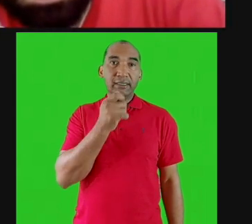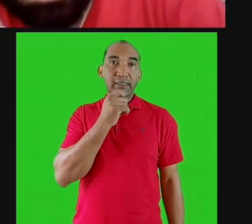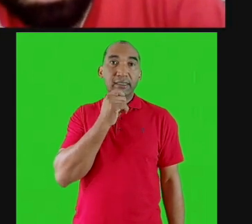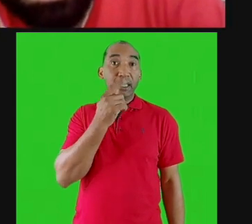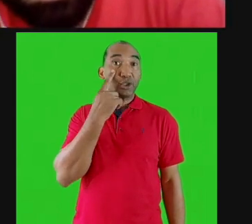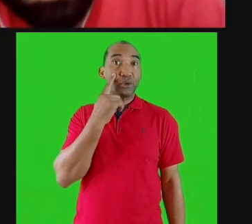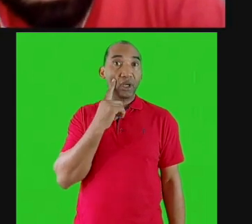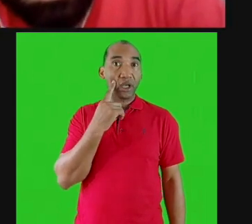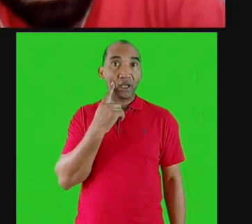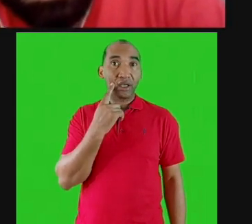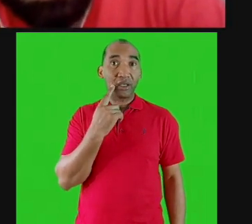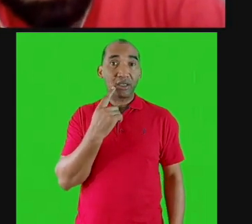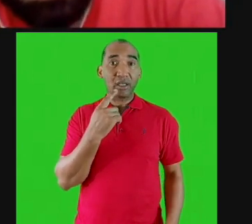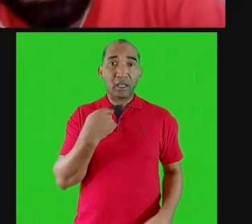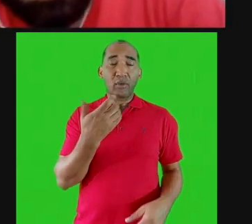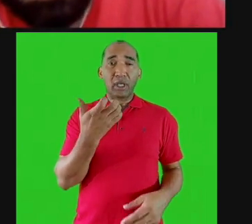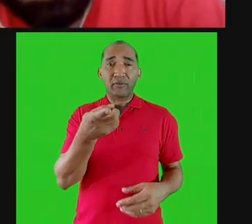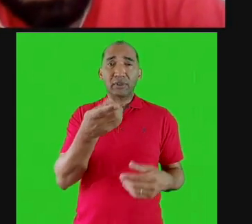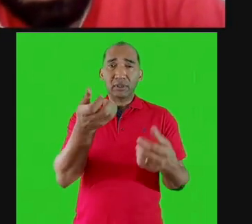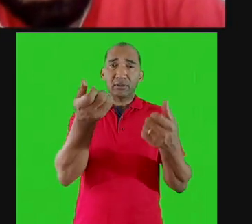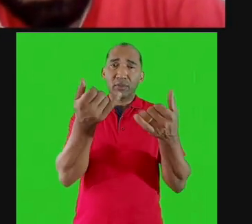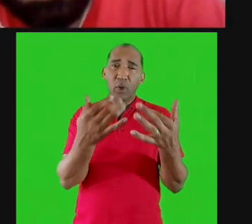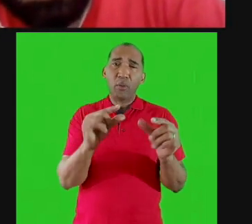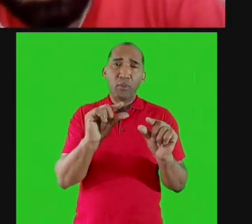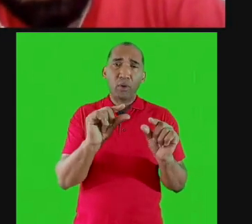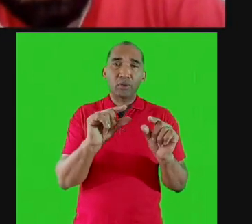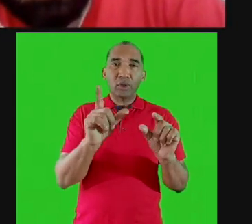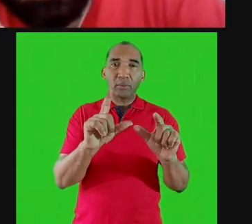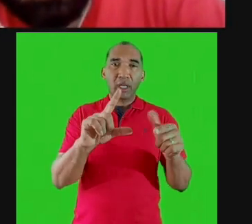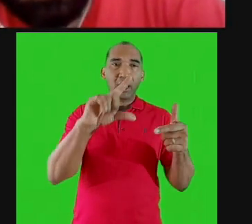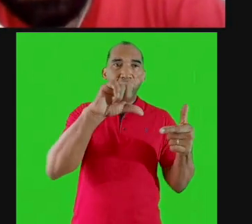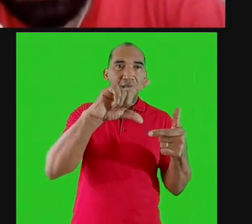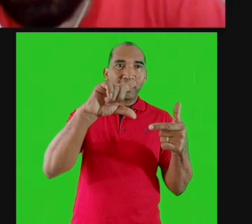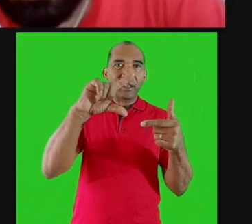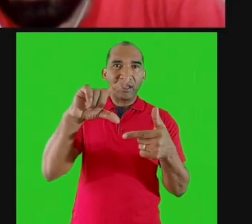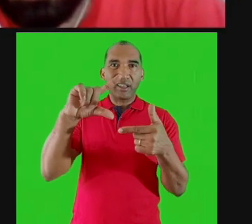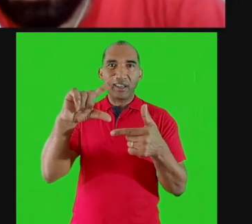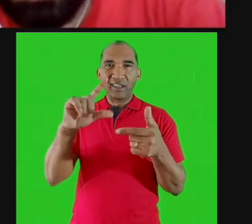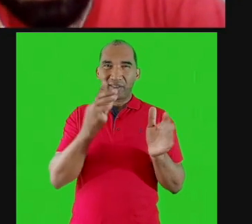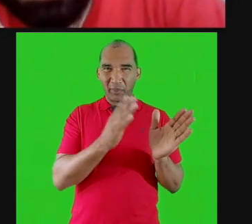Queria que você falasse um pouco do filme enquanto a gente vê algumas cenas.